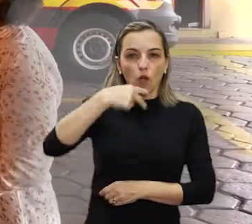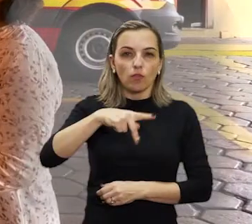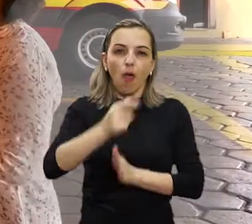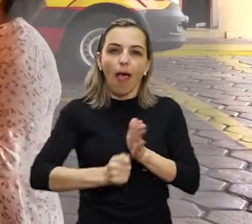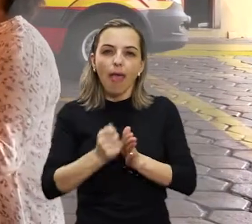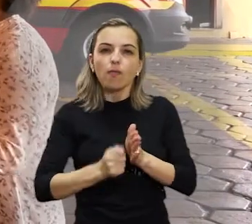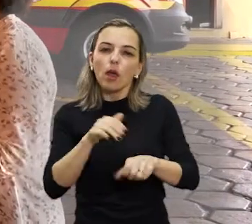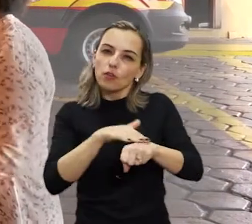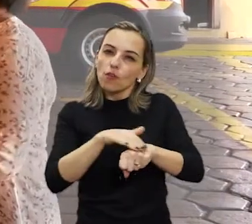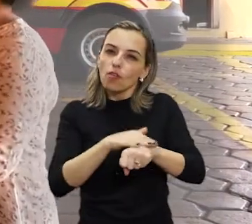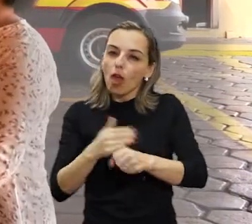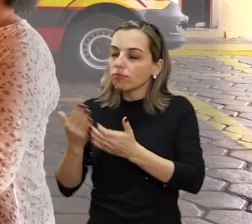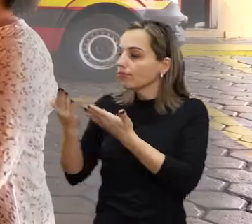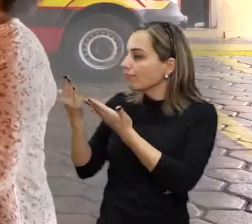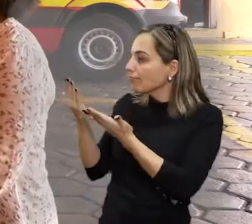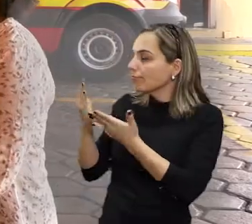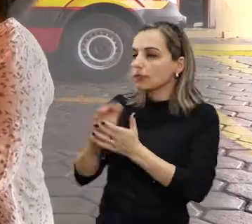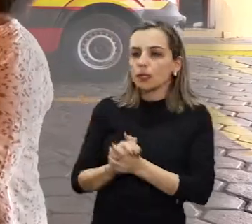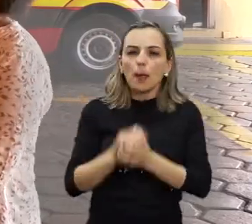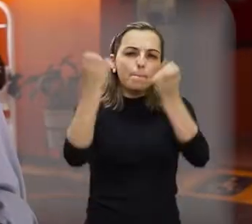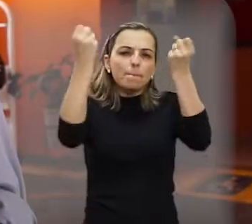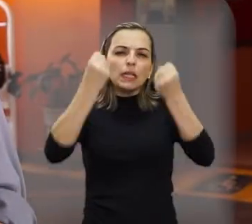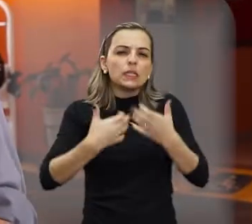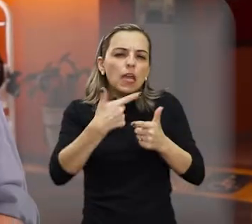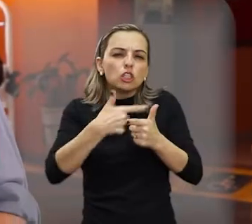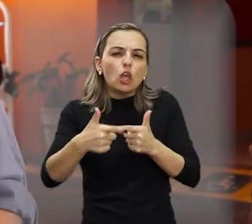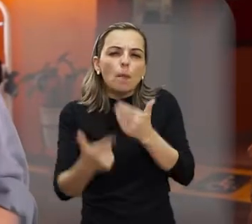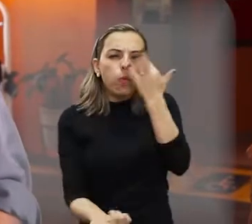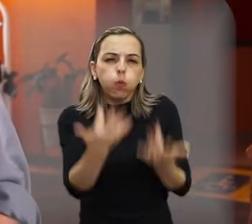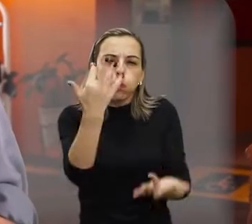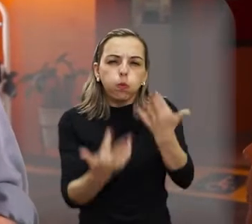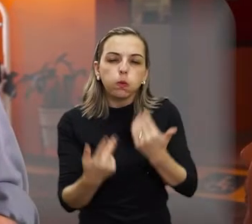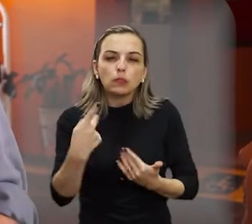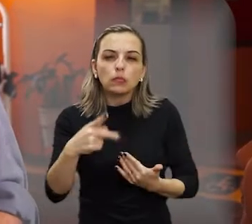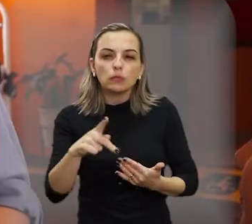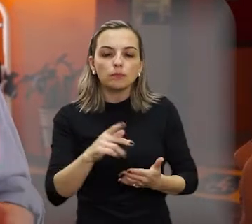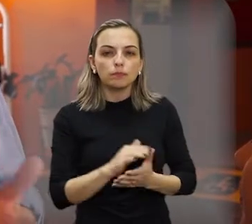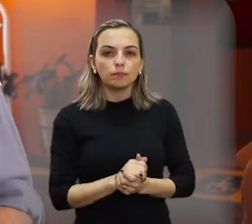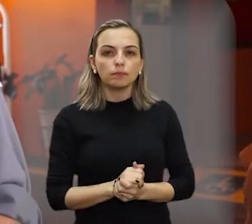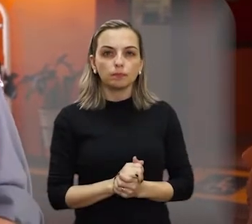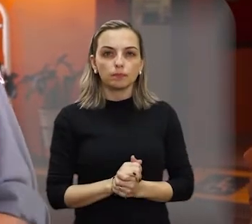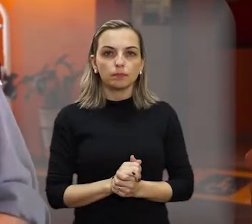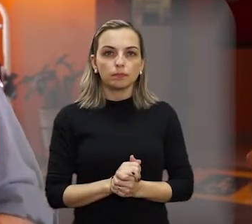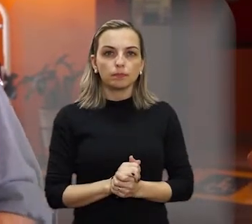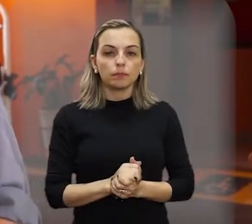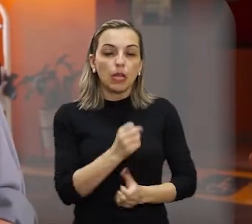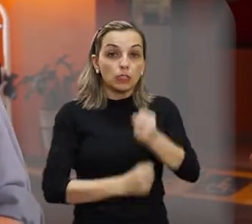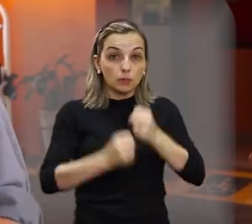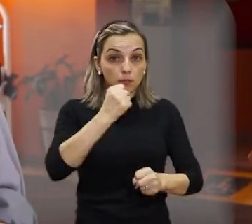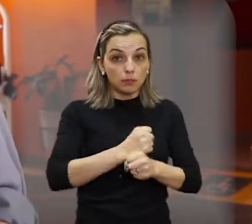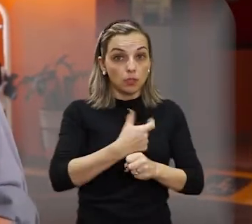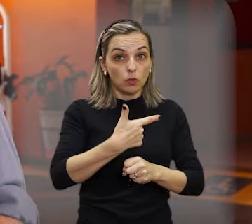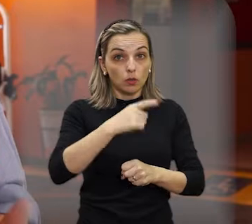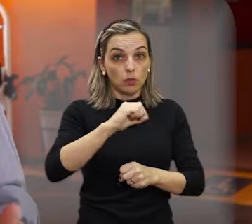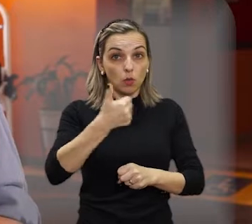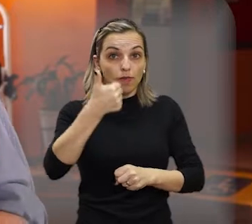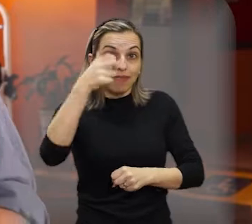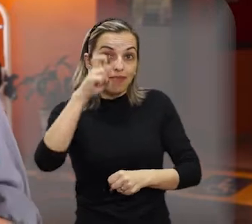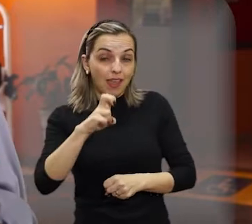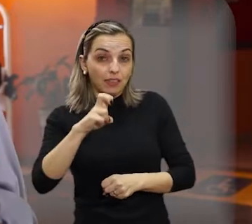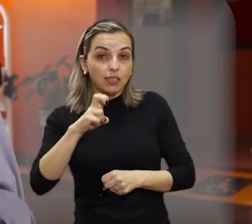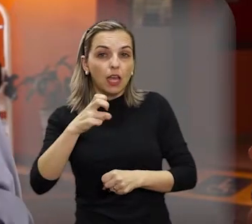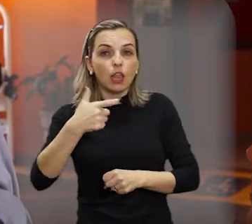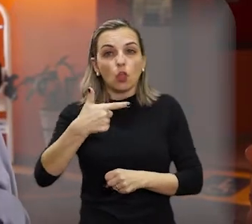gente um pouquinho de como está a situação das queimadas aqui em Araraquara. Então, a situação geral, nós tivemos um aumento significativo nos anos de